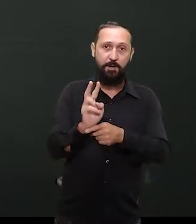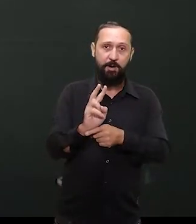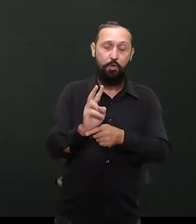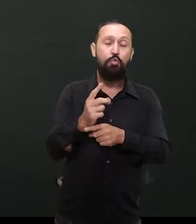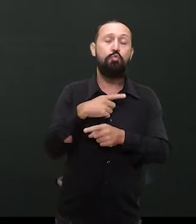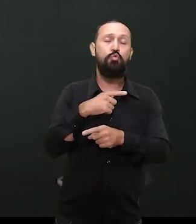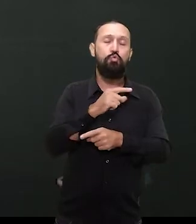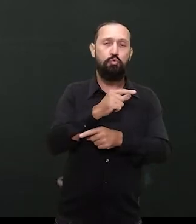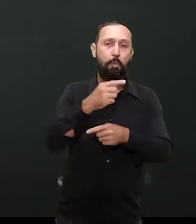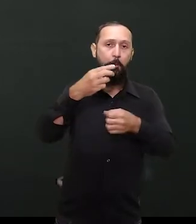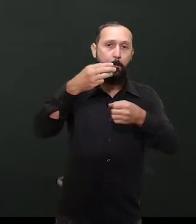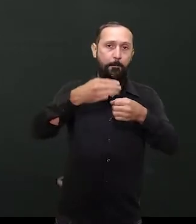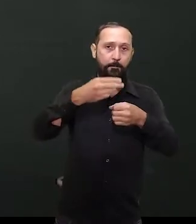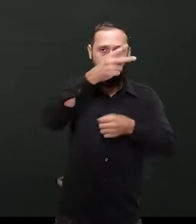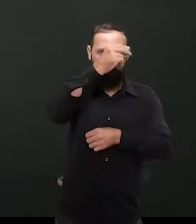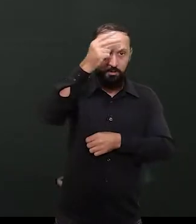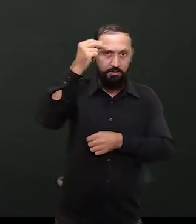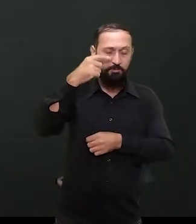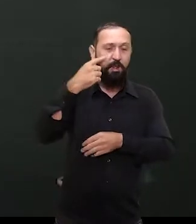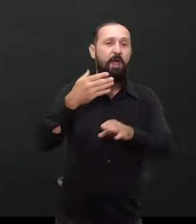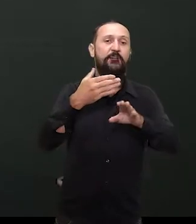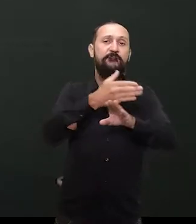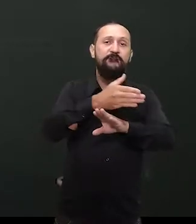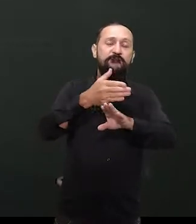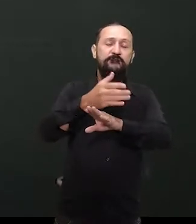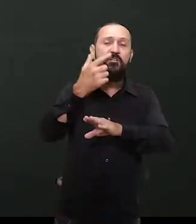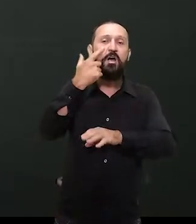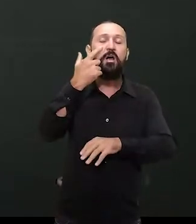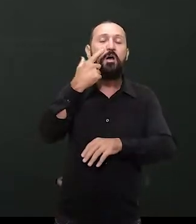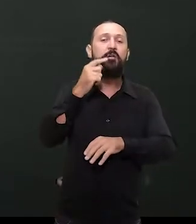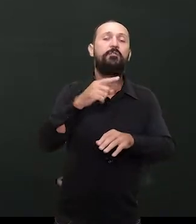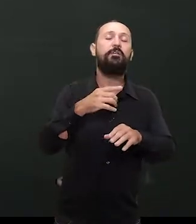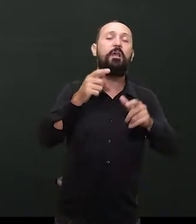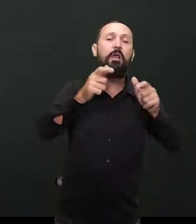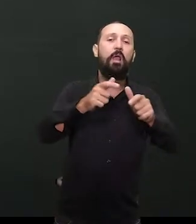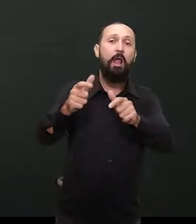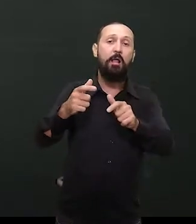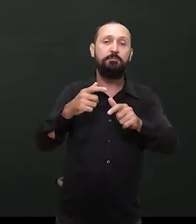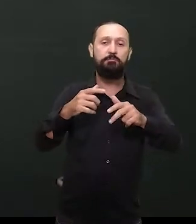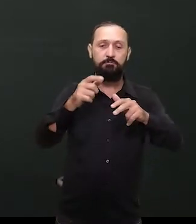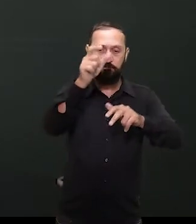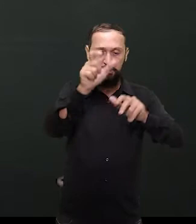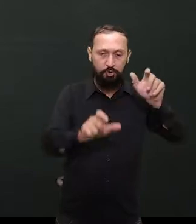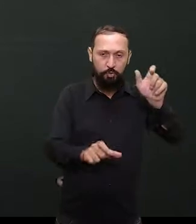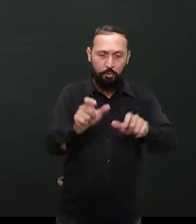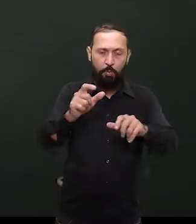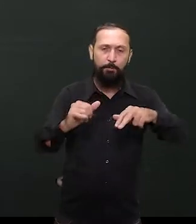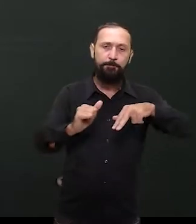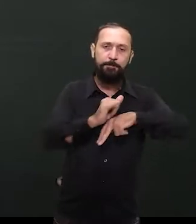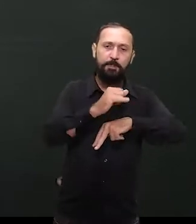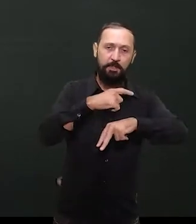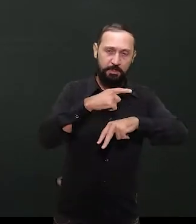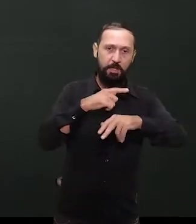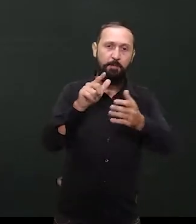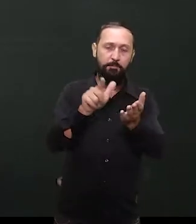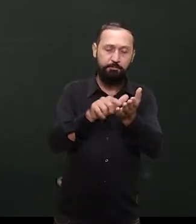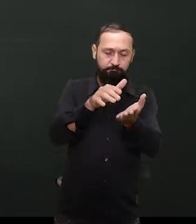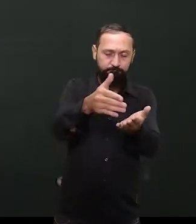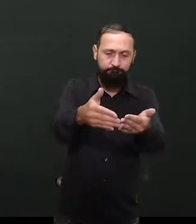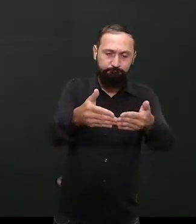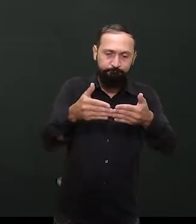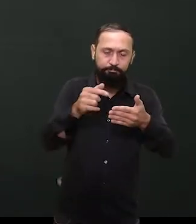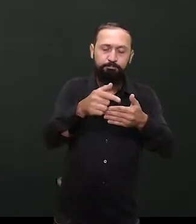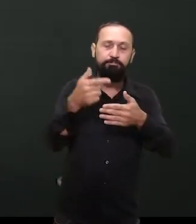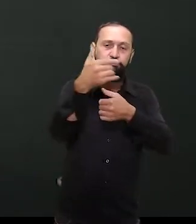tem um programa onde ela visita todas as vítimas é hoje que tiveram esse benefício da